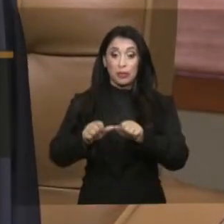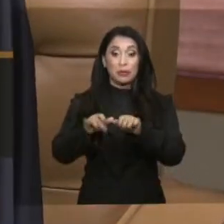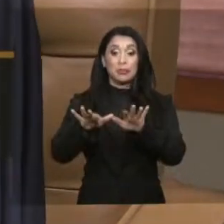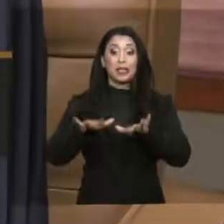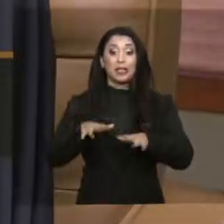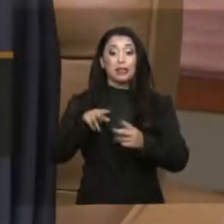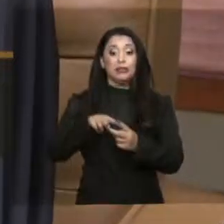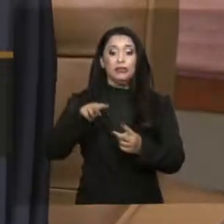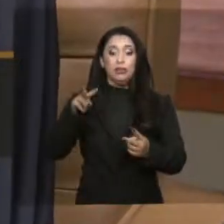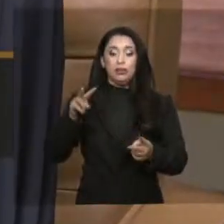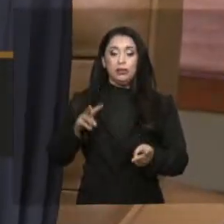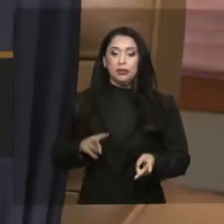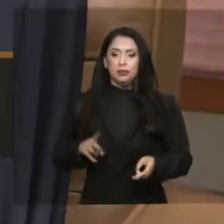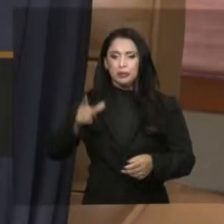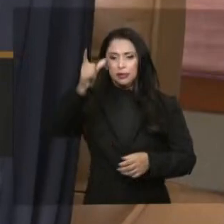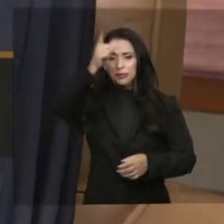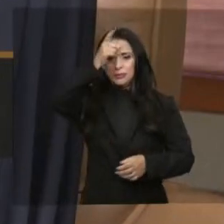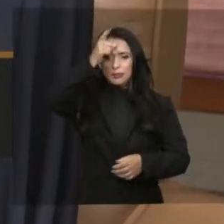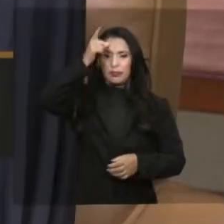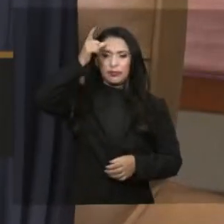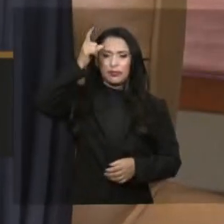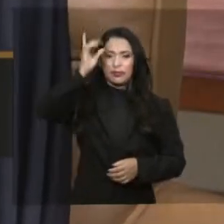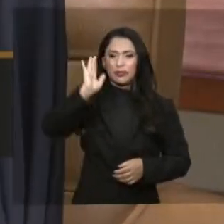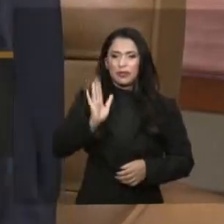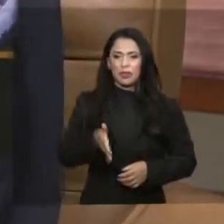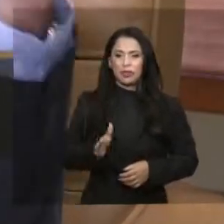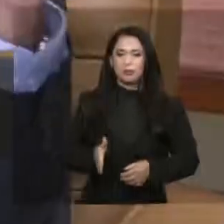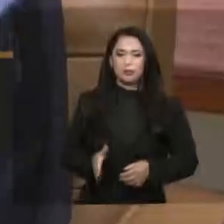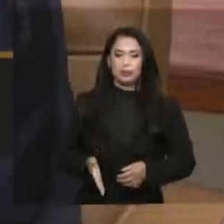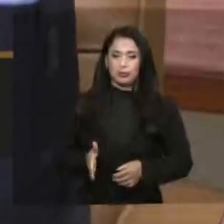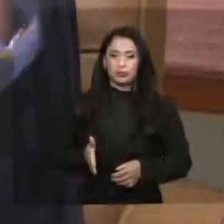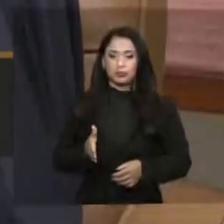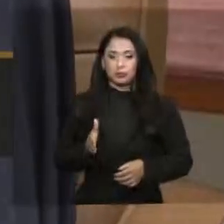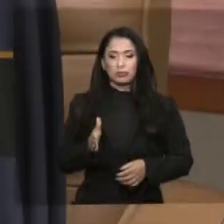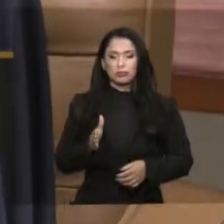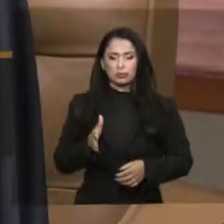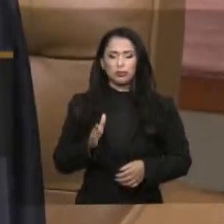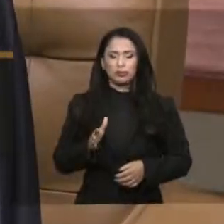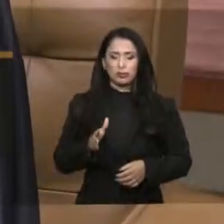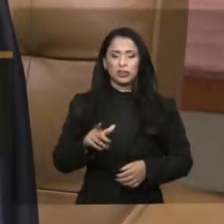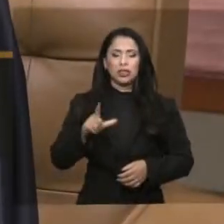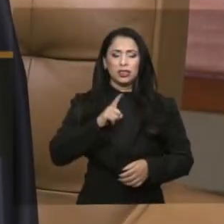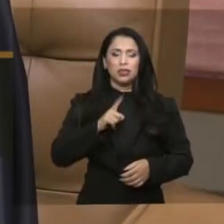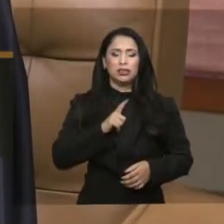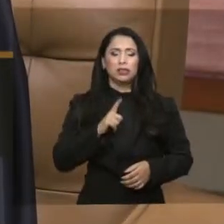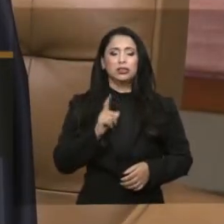plenário virtual. O ministro Lewandowski, em algum momento, já tinha